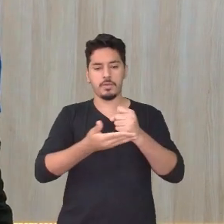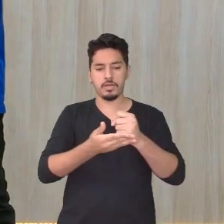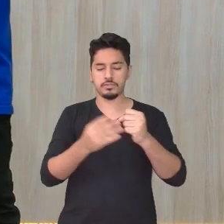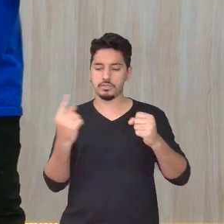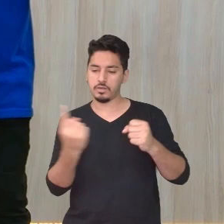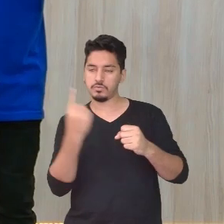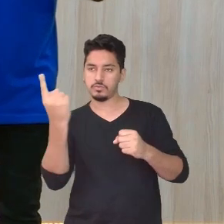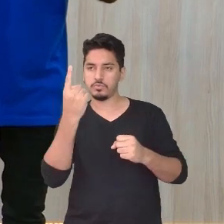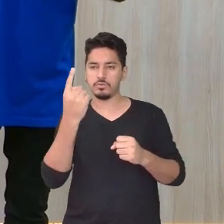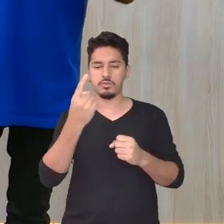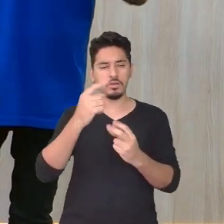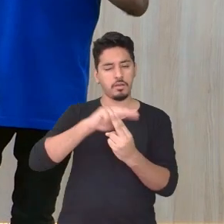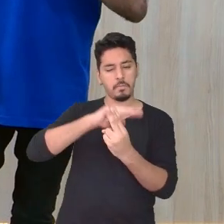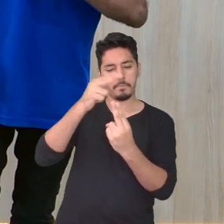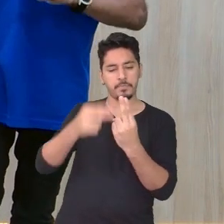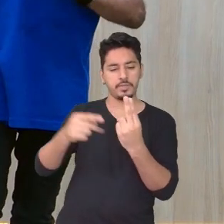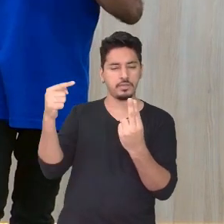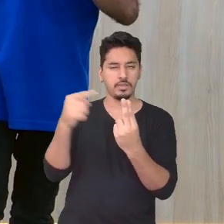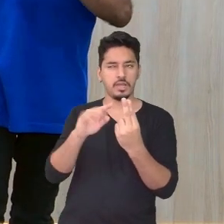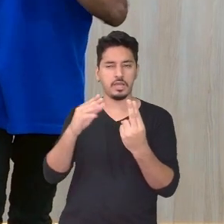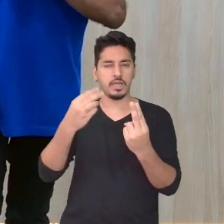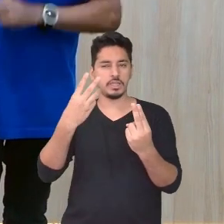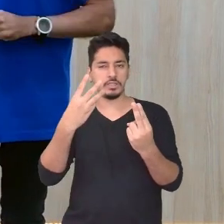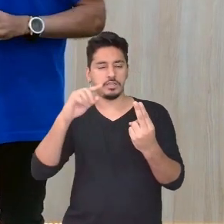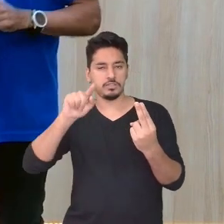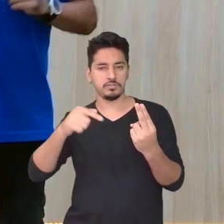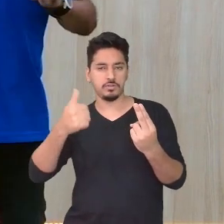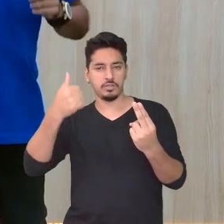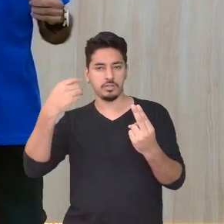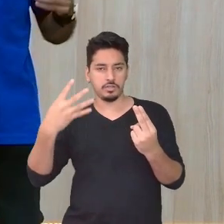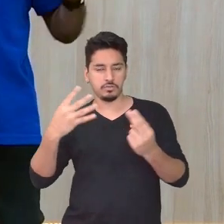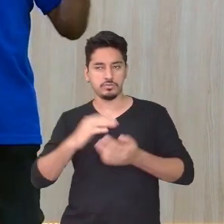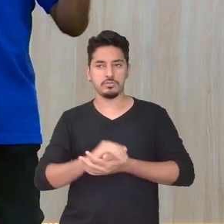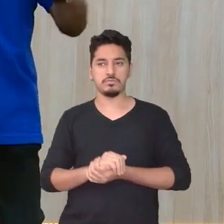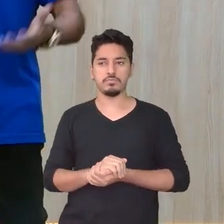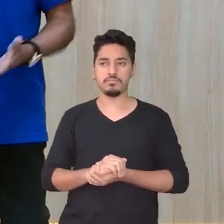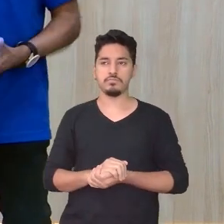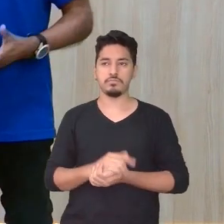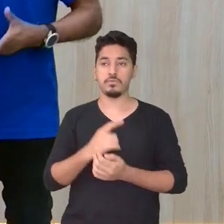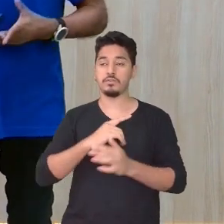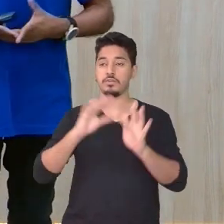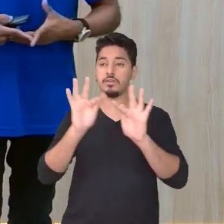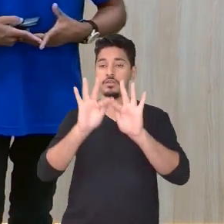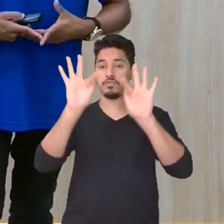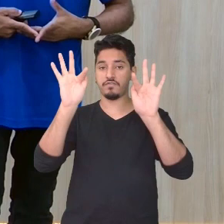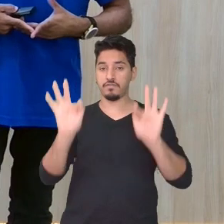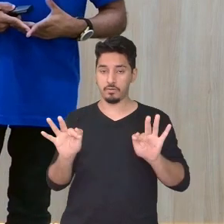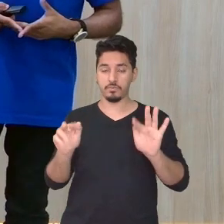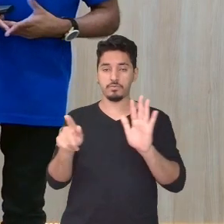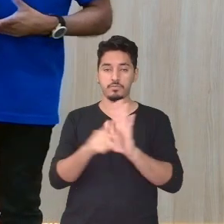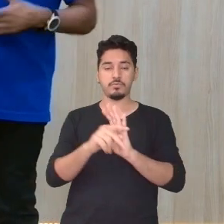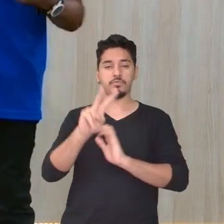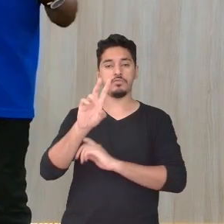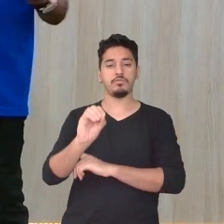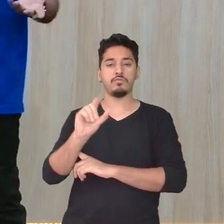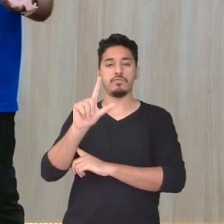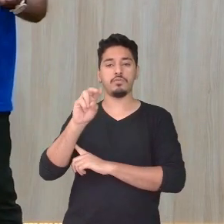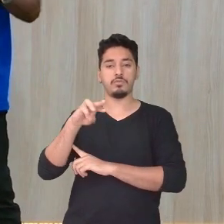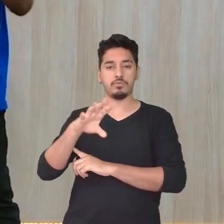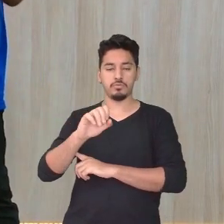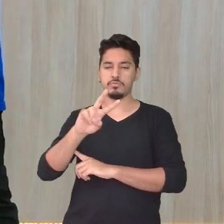é aproximadamente 3,14, aí você tem aí a fórmula do volume da figura. Que eu vou